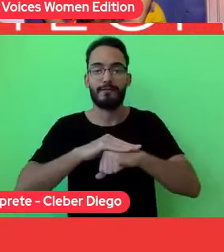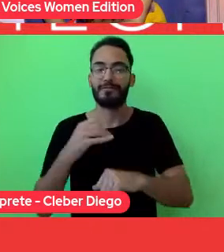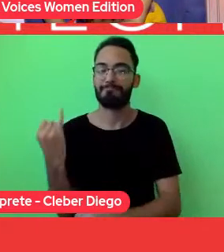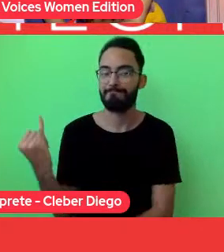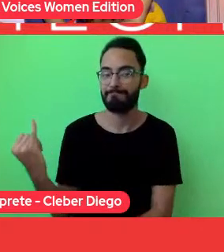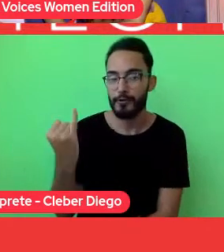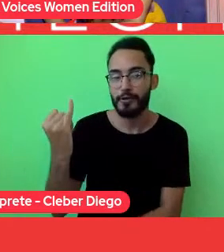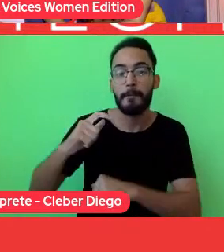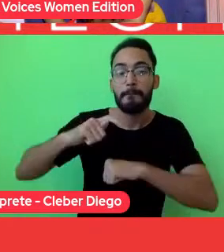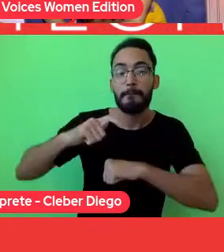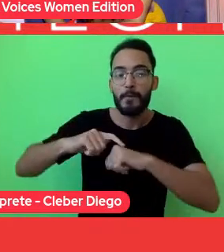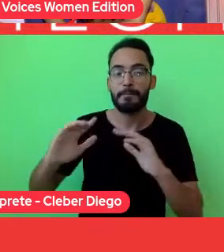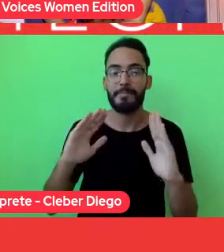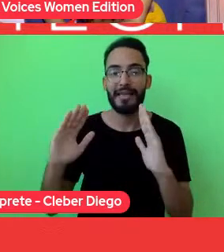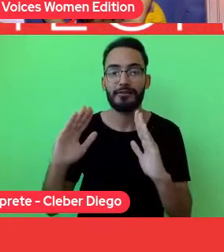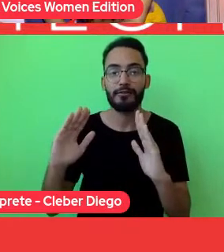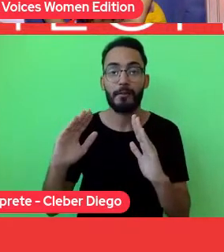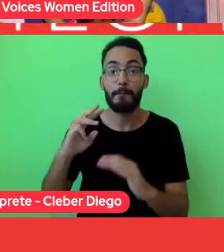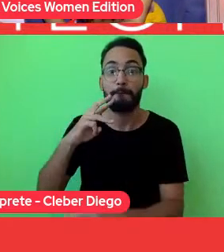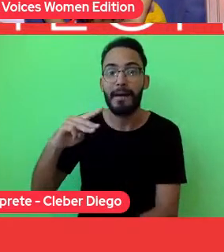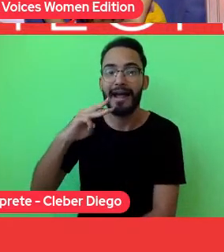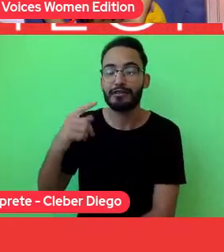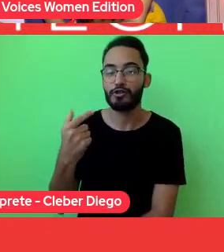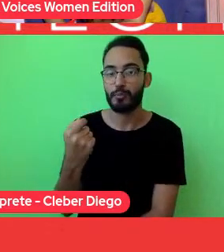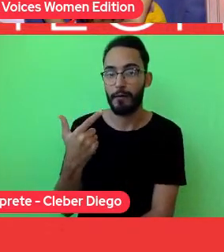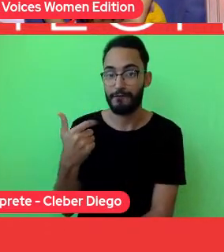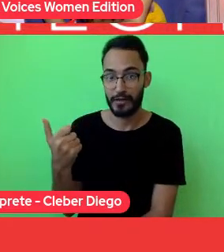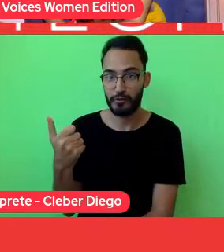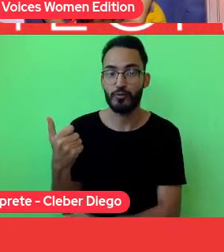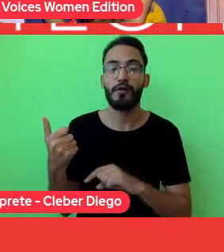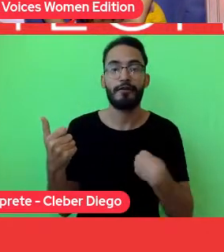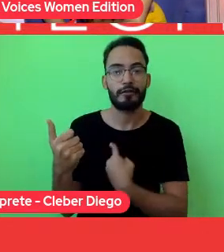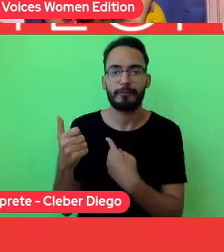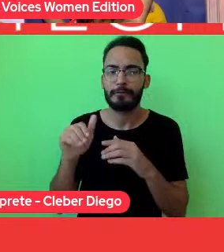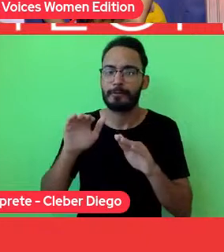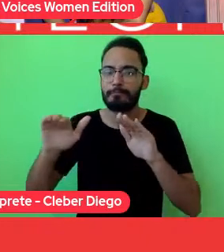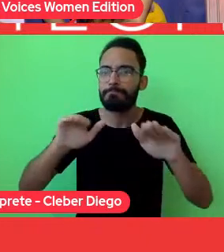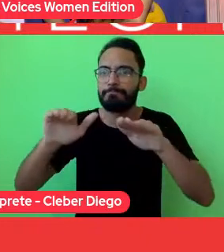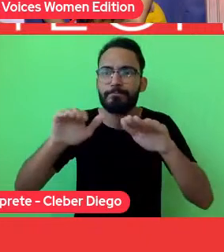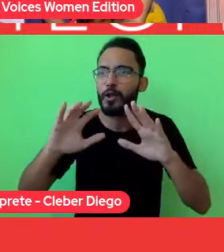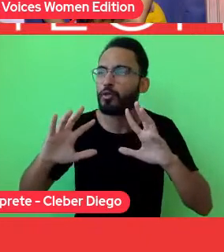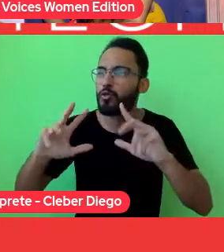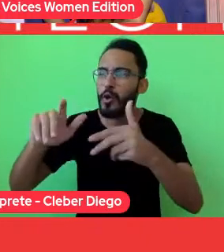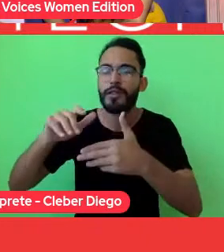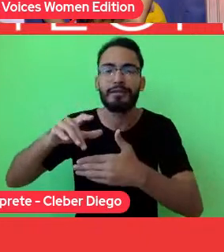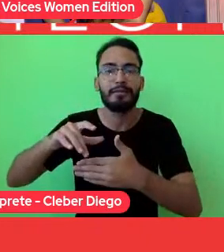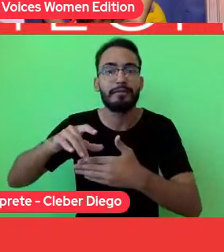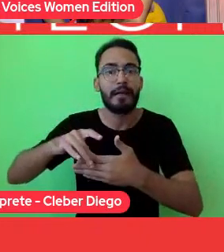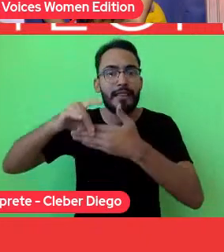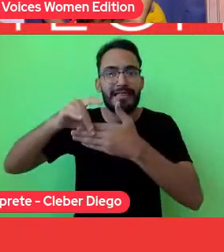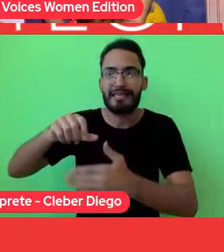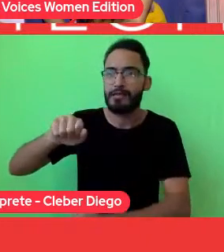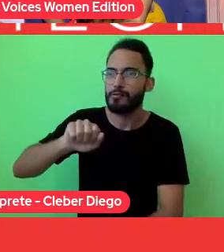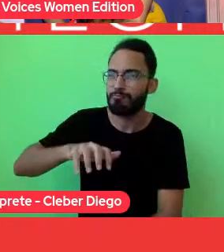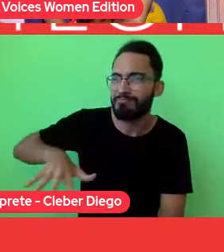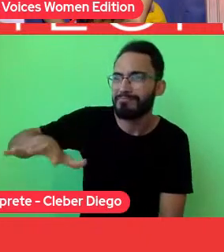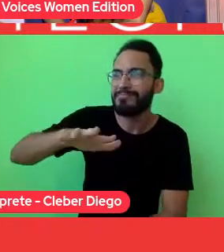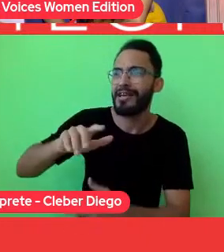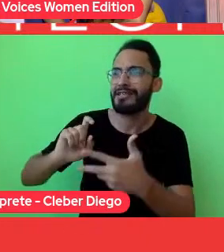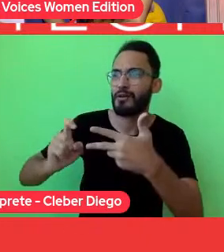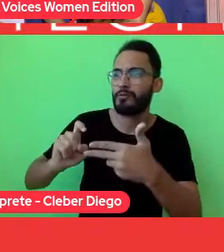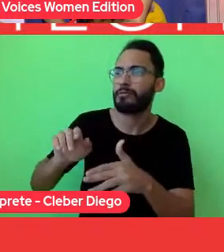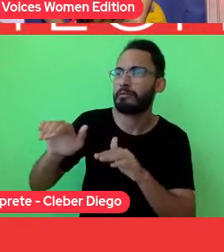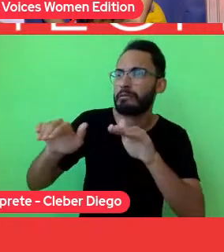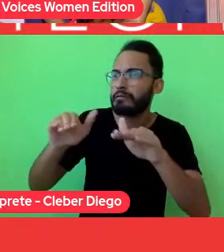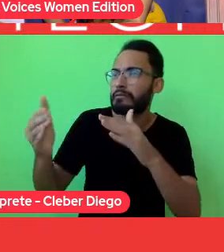um momento que a gente, em março de 2021, que a gente chamou toda a nossa camada executiva para alinhar os nossos